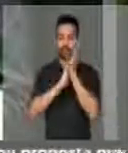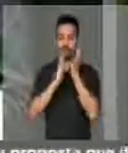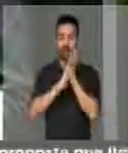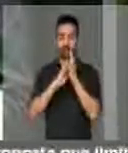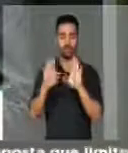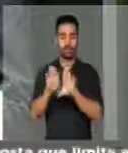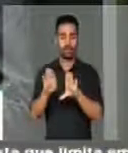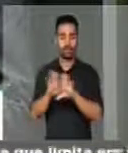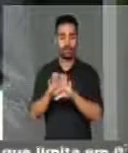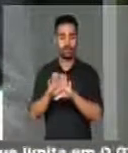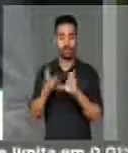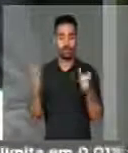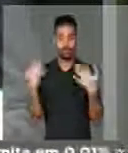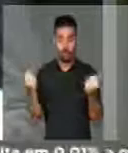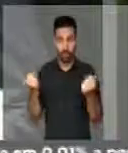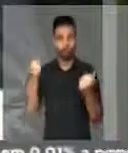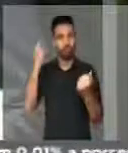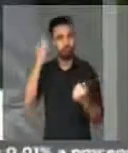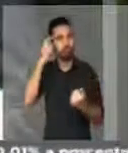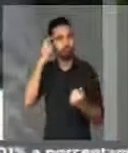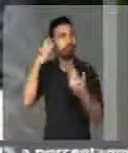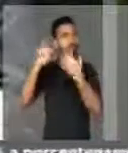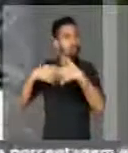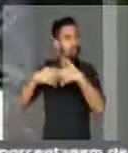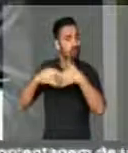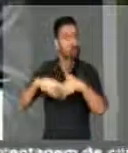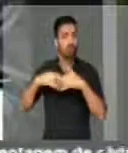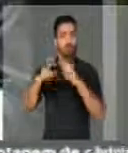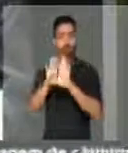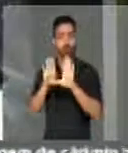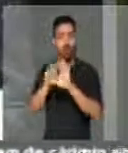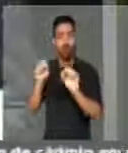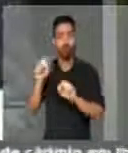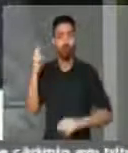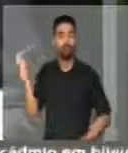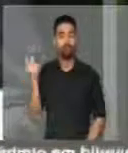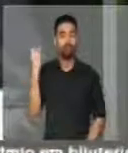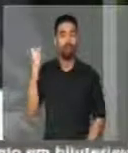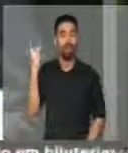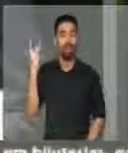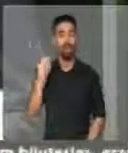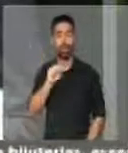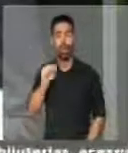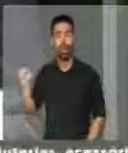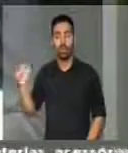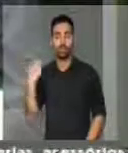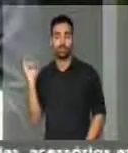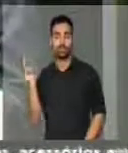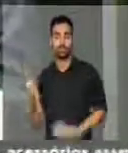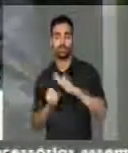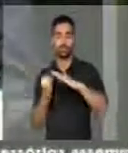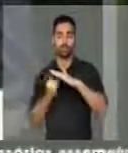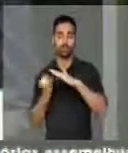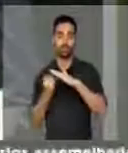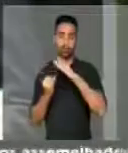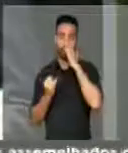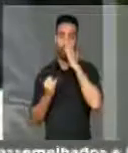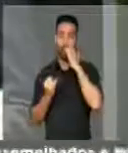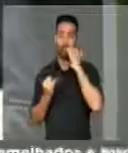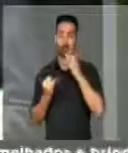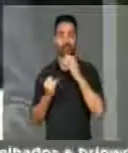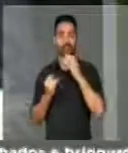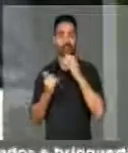também de fazer reflexão e é o dia de valorizar aquelas instituições que formam, que